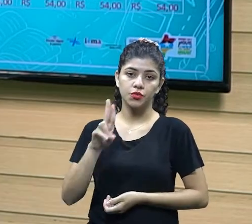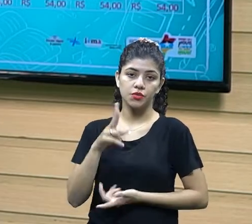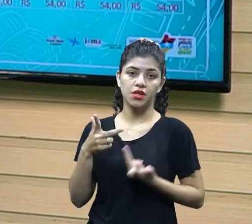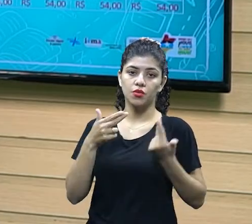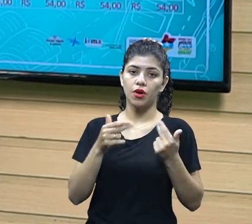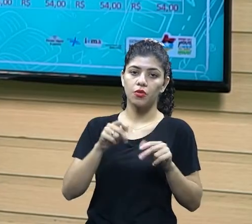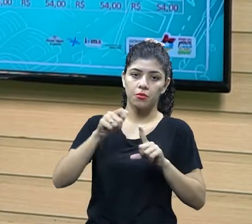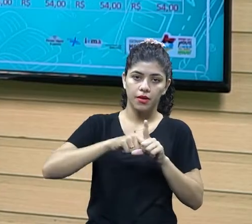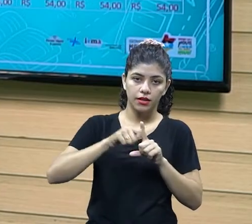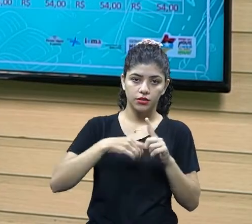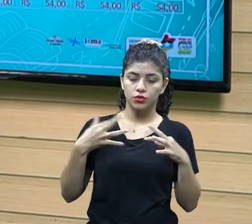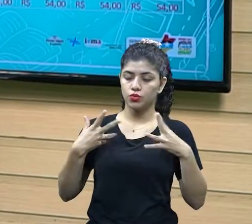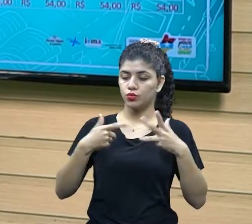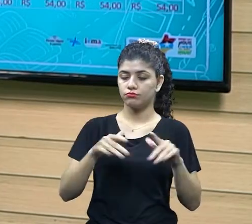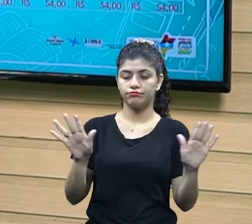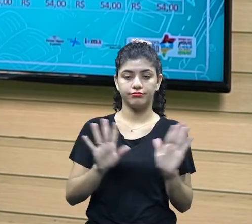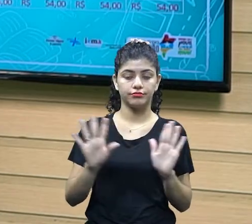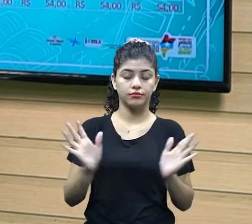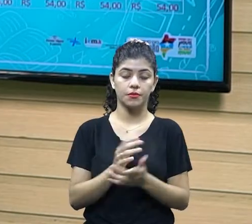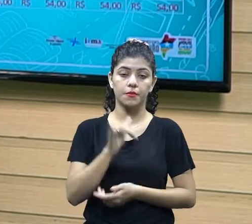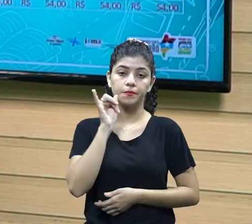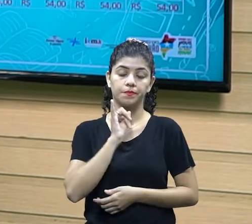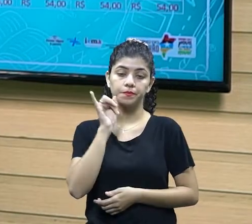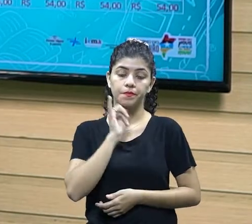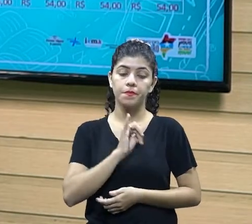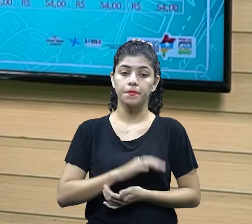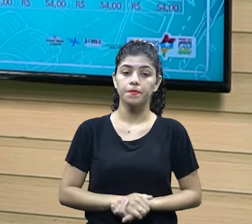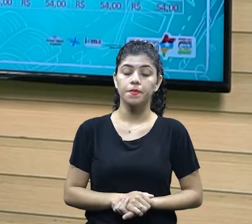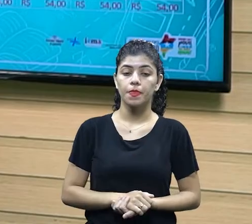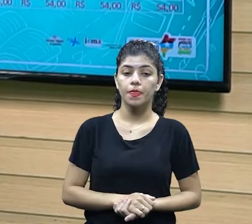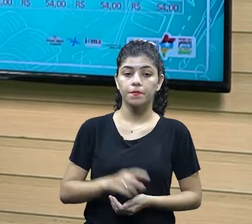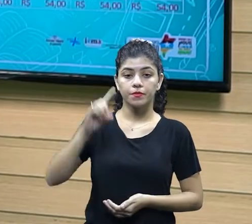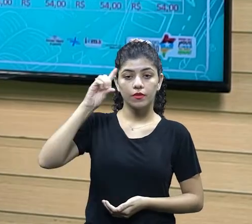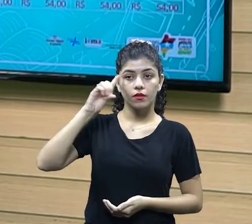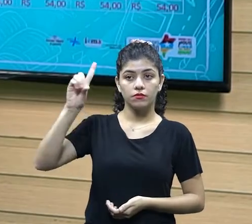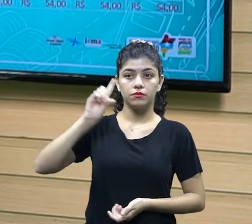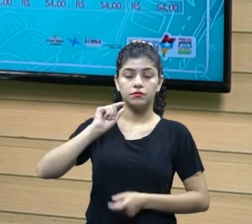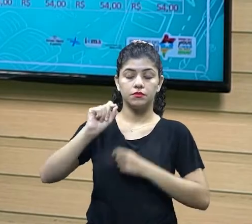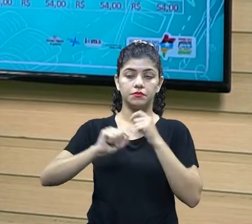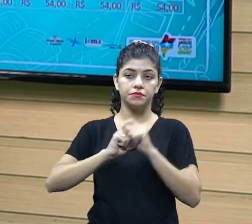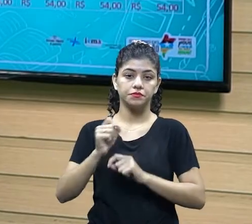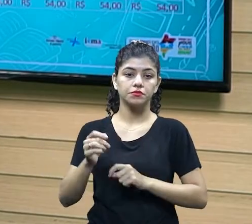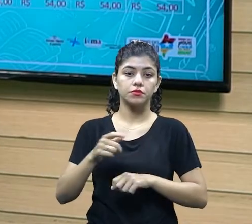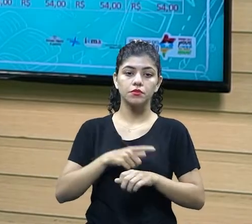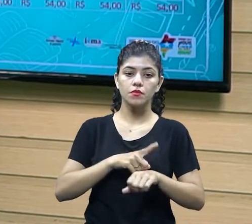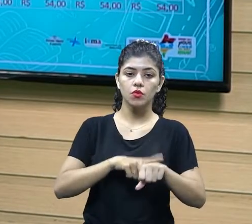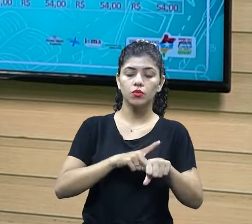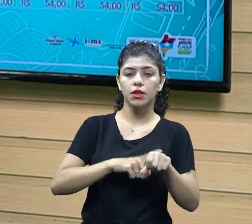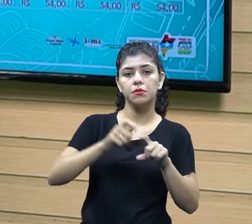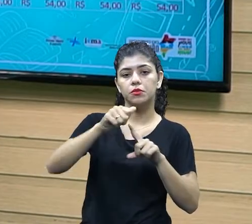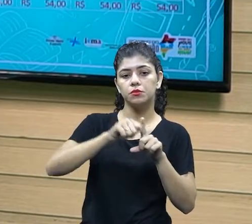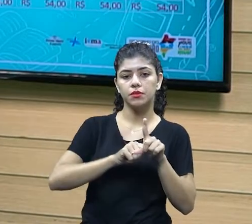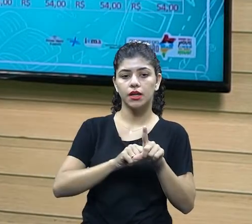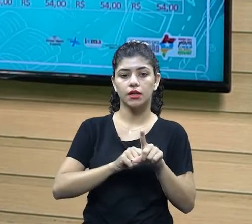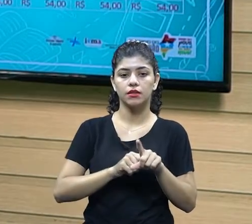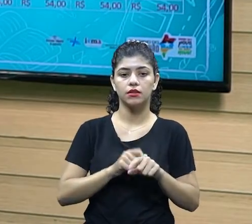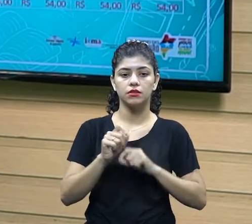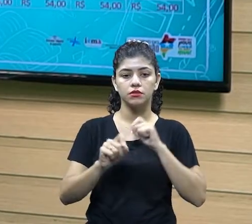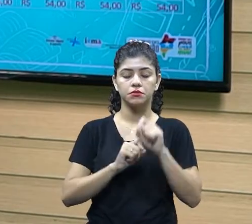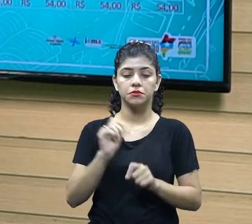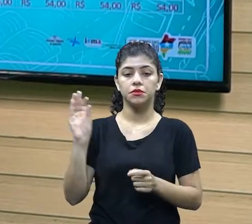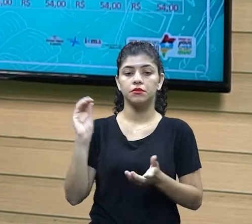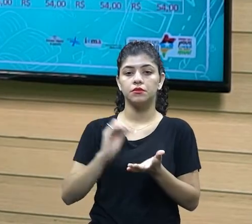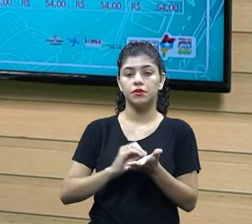de energia. Então, por exemplo, se algum dia ou em algum período do mês, por exemplo, a Dona